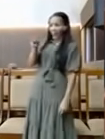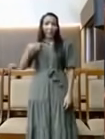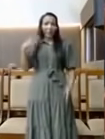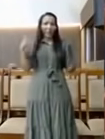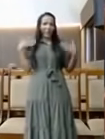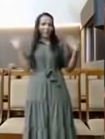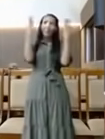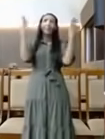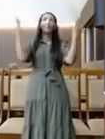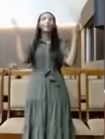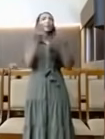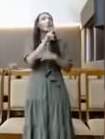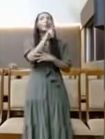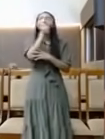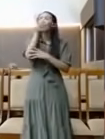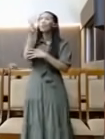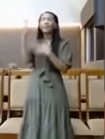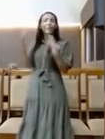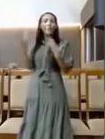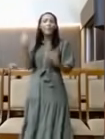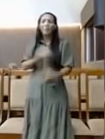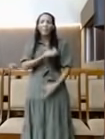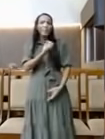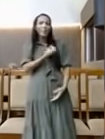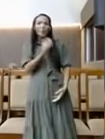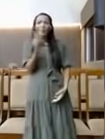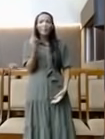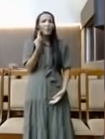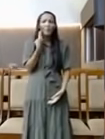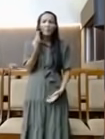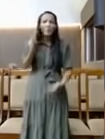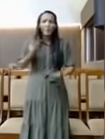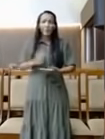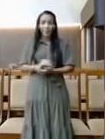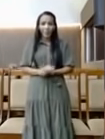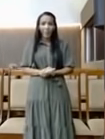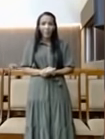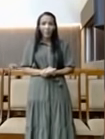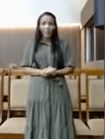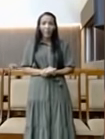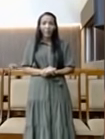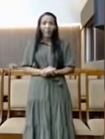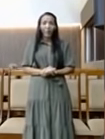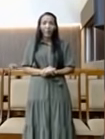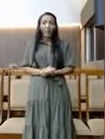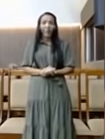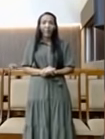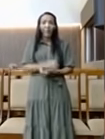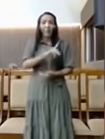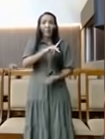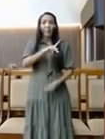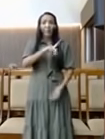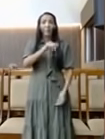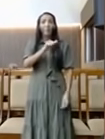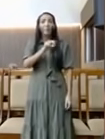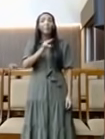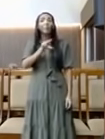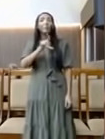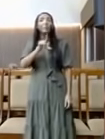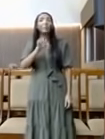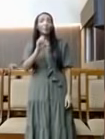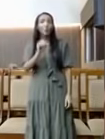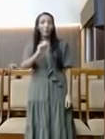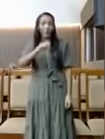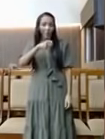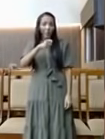pegar não não só passear né isso primeiro é o seguinte irmão Paulo diz é o nome 14 quieto que julga acesse Tomara que vem o novo conjuga só